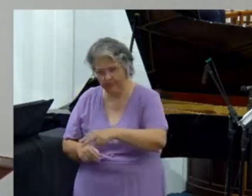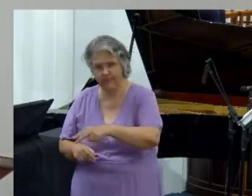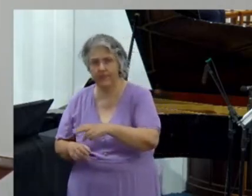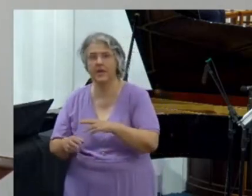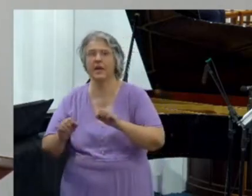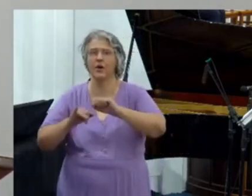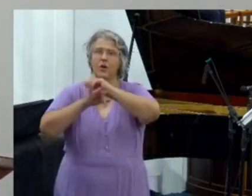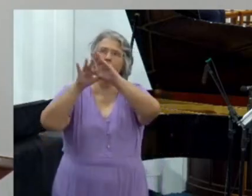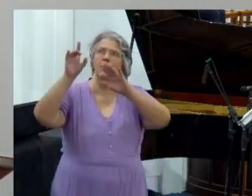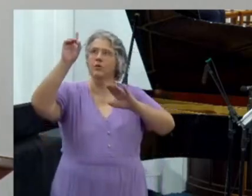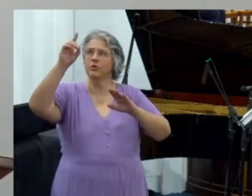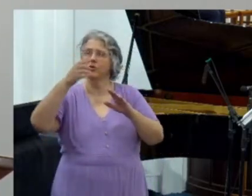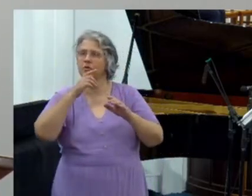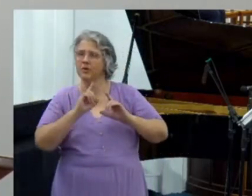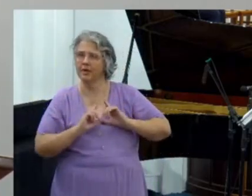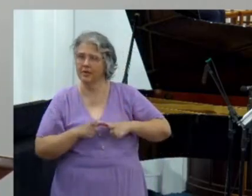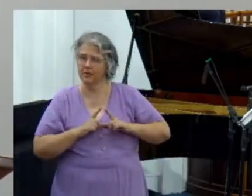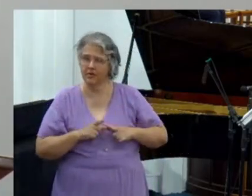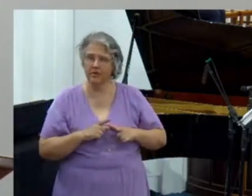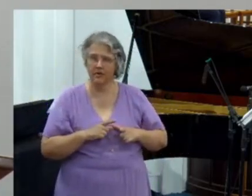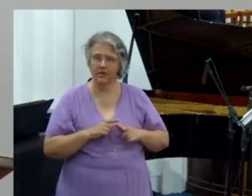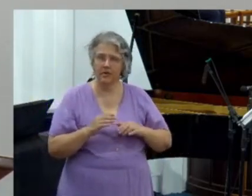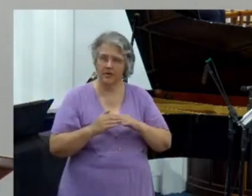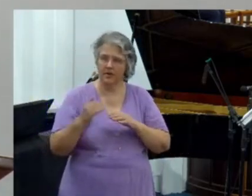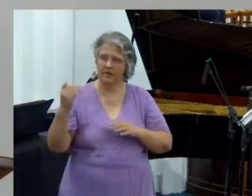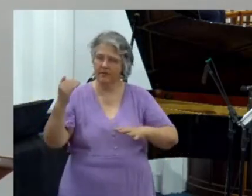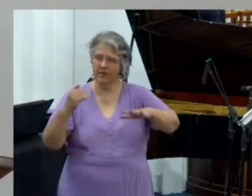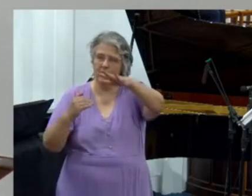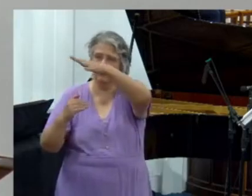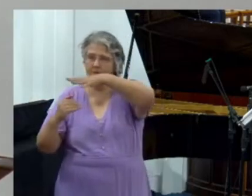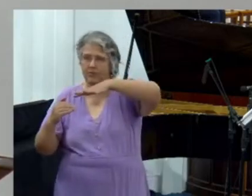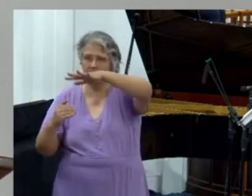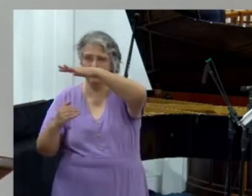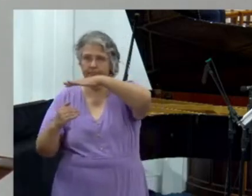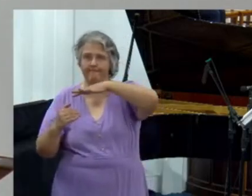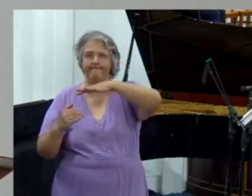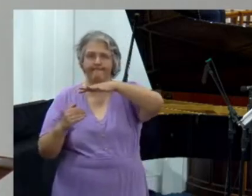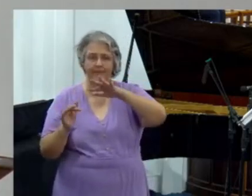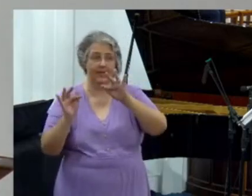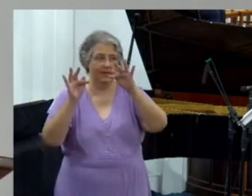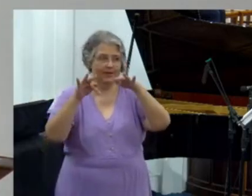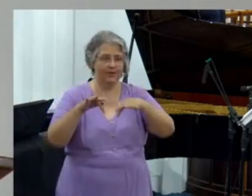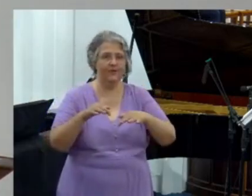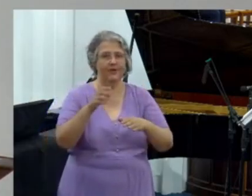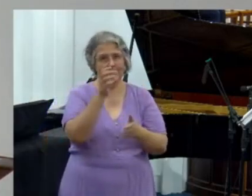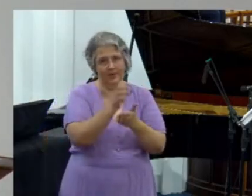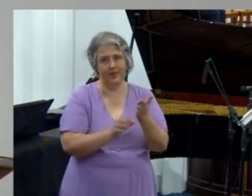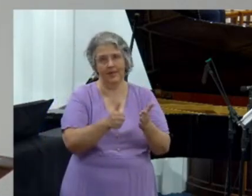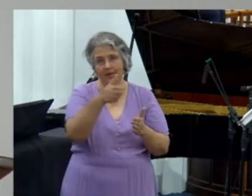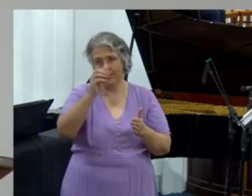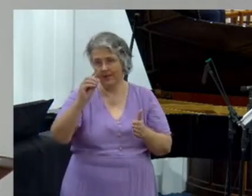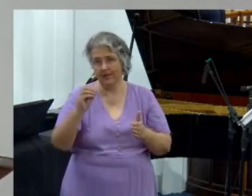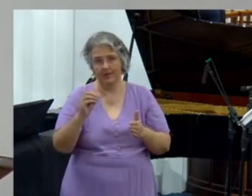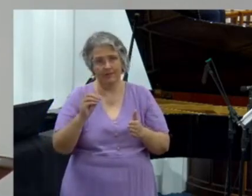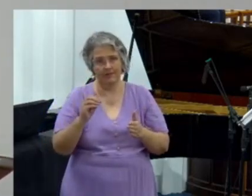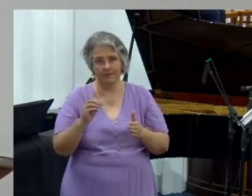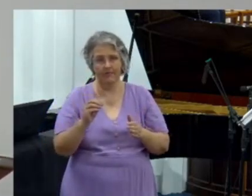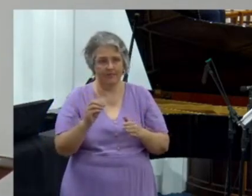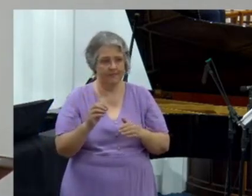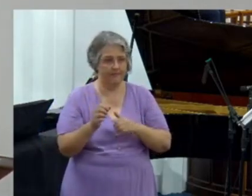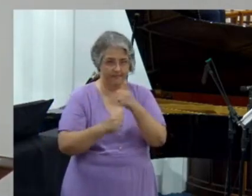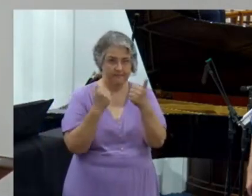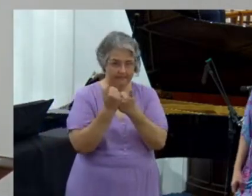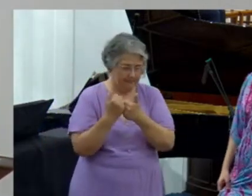Deus de Israel estava no alto sobre eles. É a visão do final do capítulo 10, é a mesma descrição.